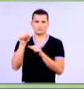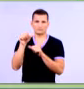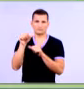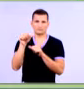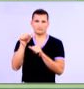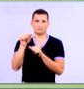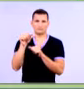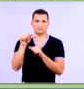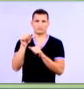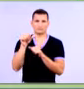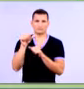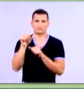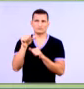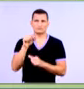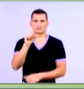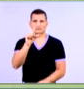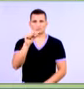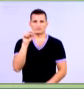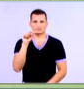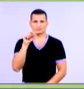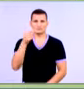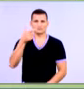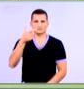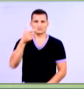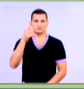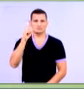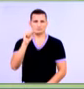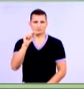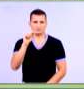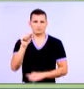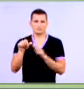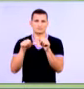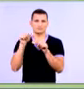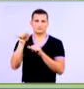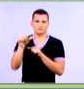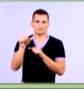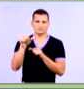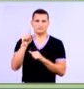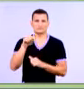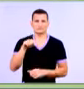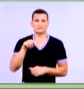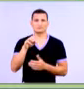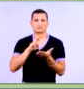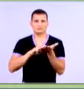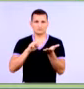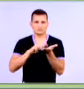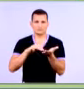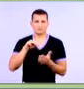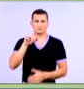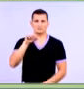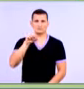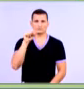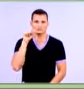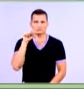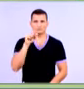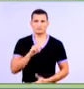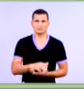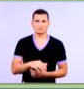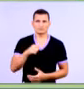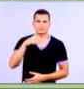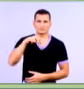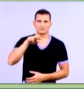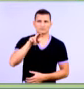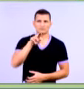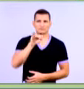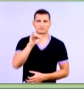0. Seleciono o segundo menor para trocar com a gaveta 1. Então, por isso é o método da seleção. E o Quick